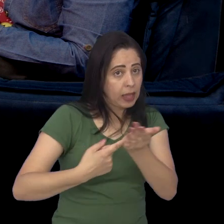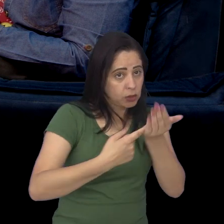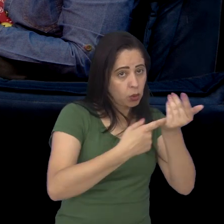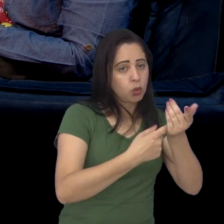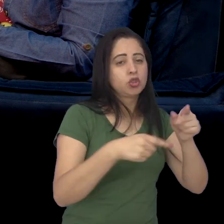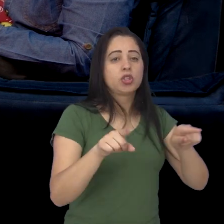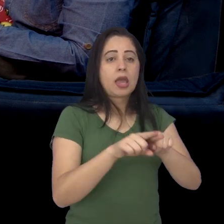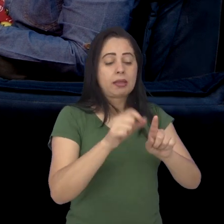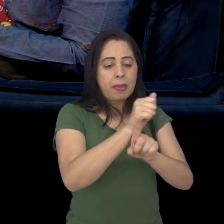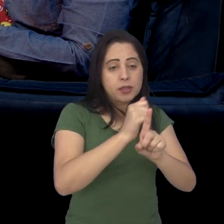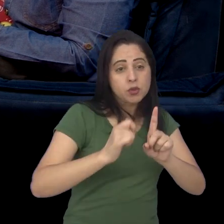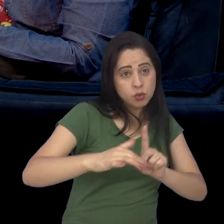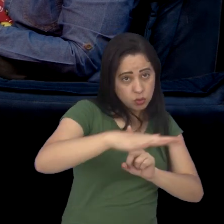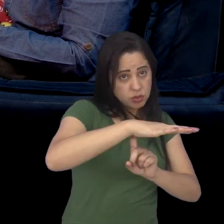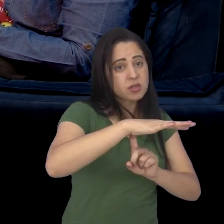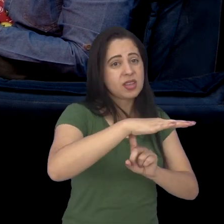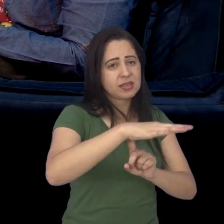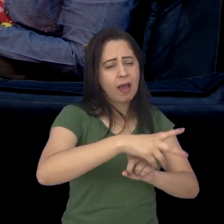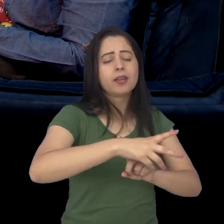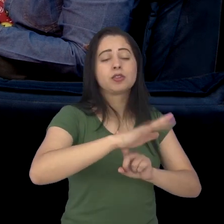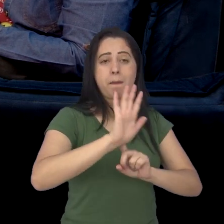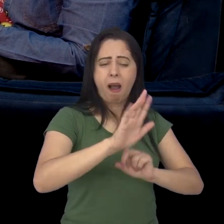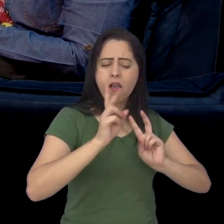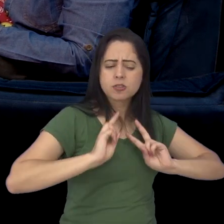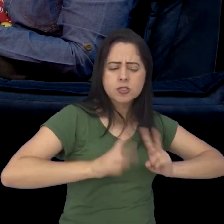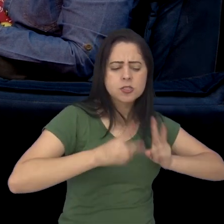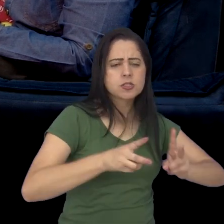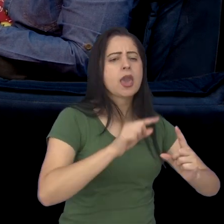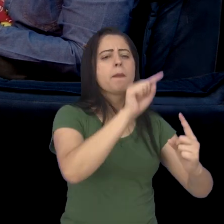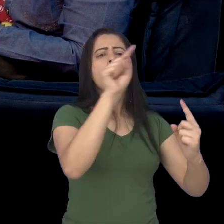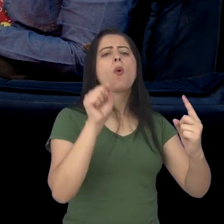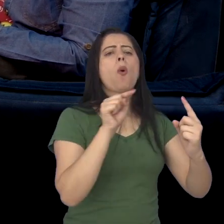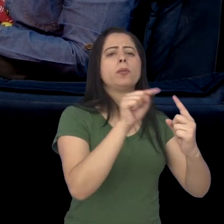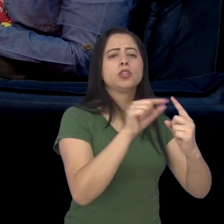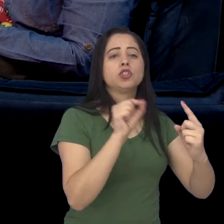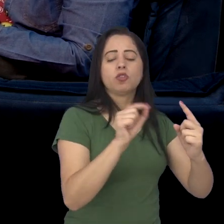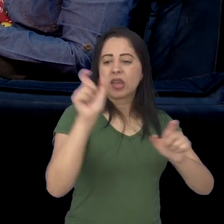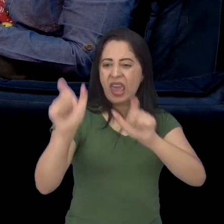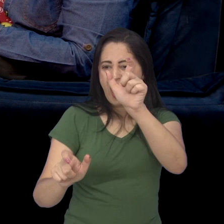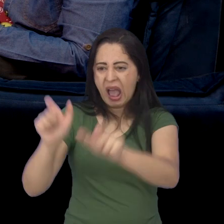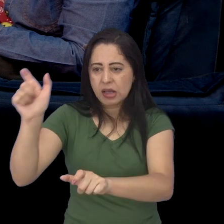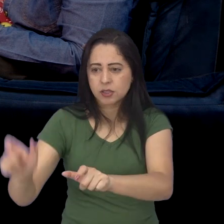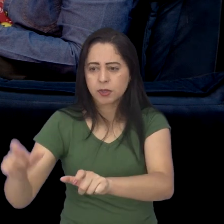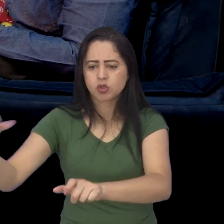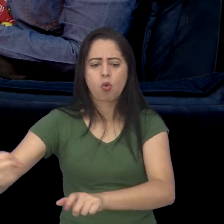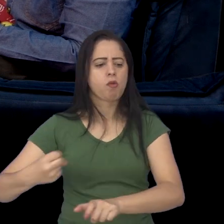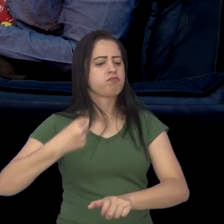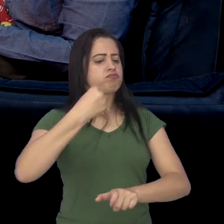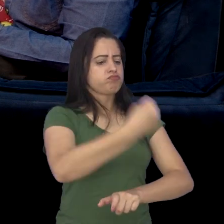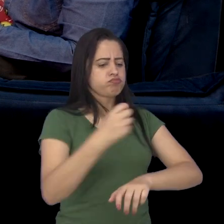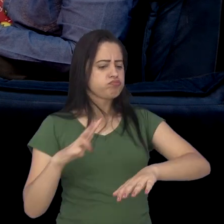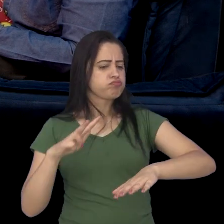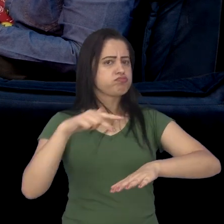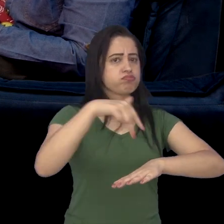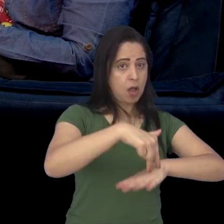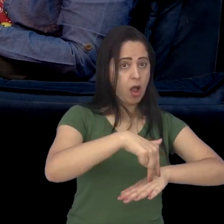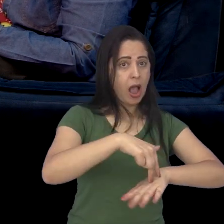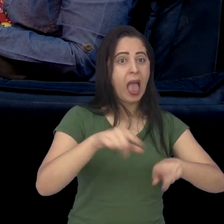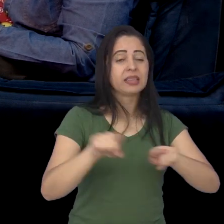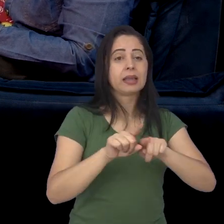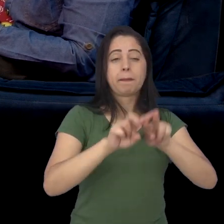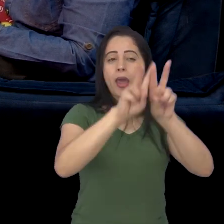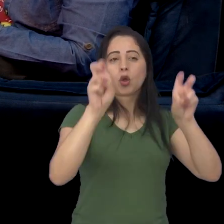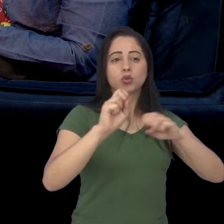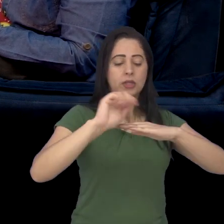da região. Então, sempre inserindo as pessoas. caso de pessoas do banhado, quando